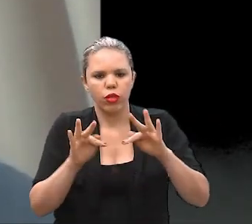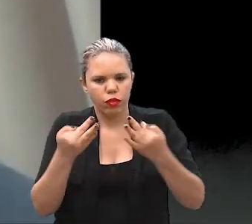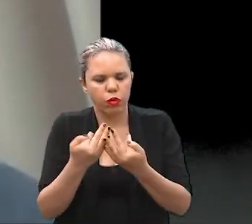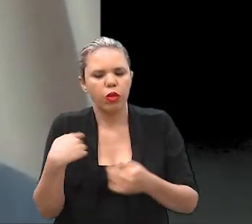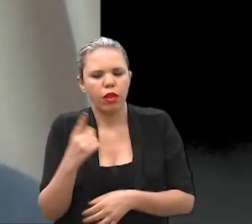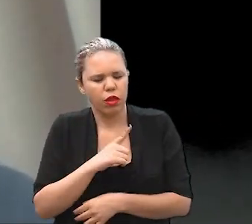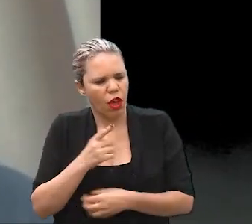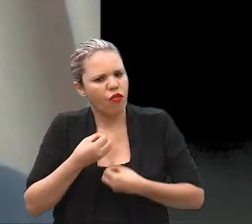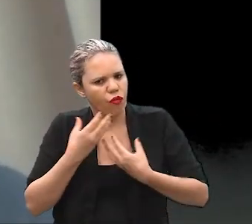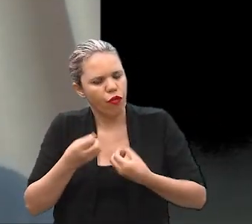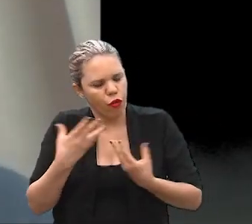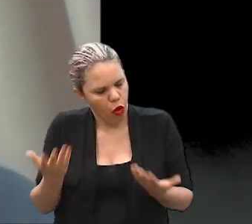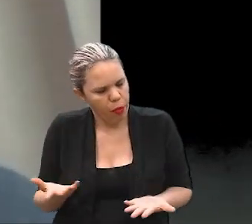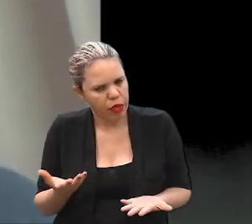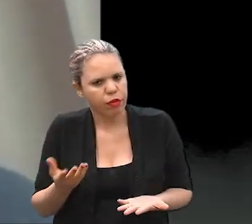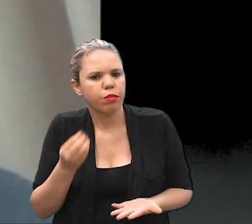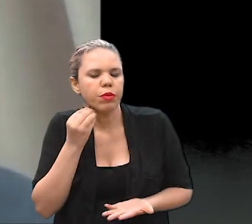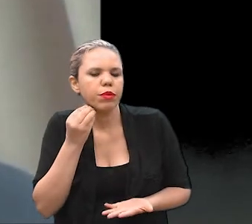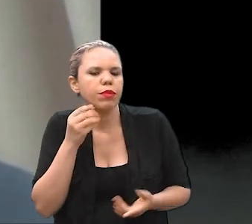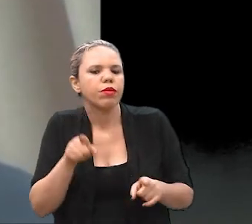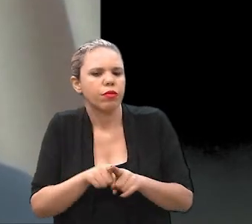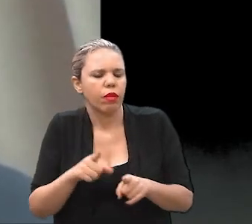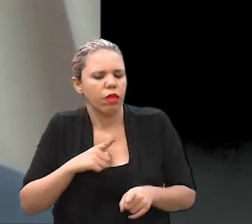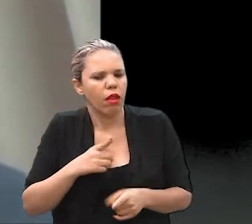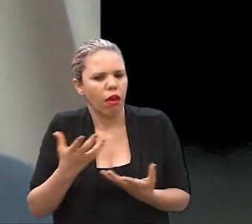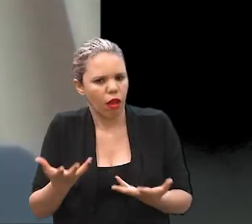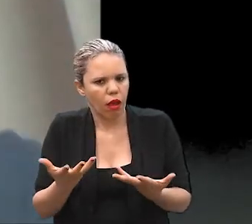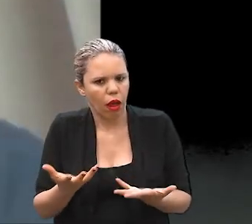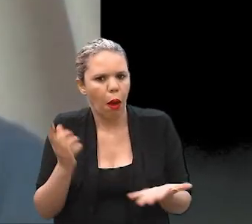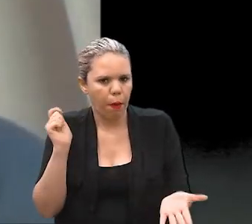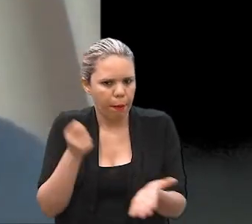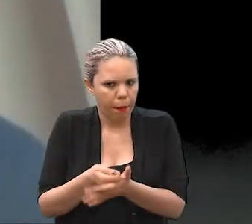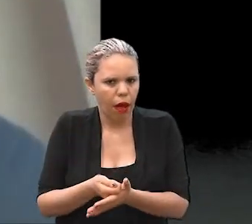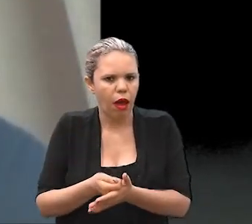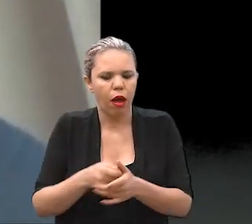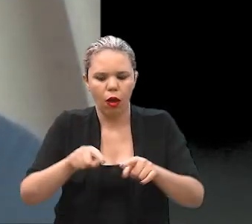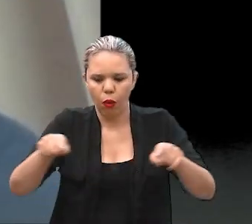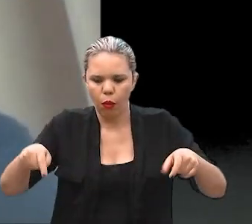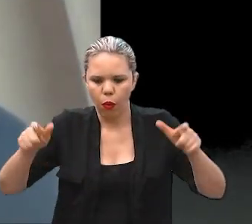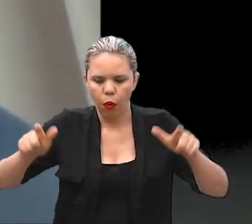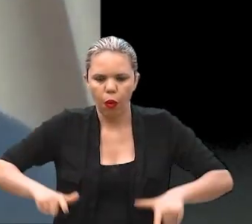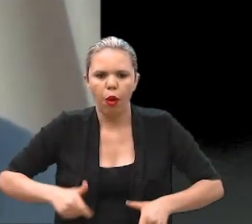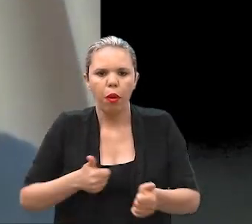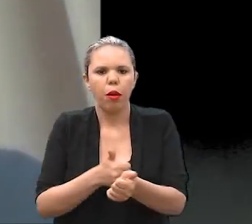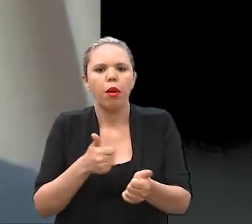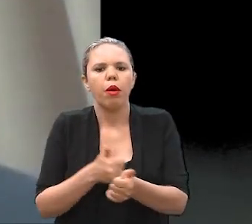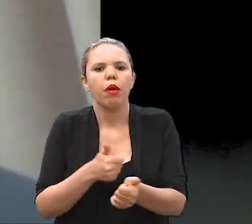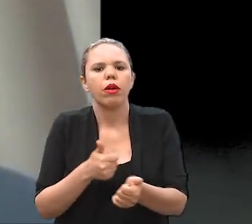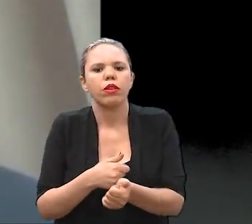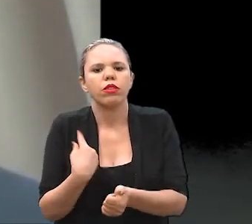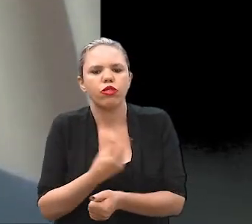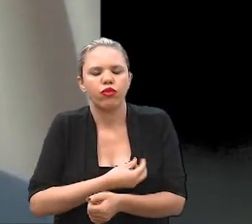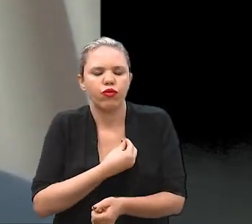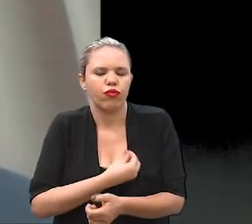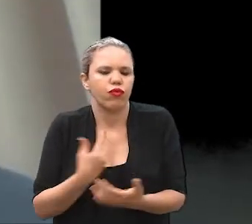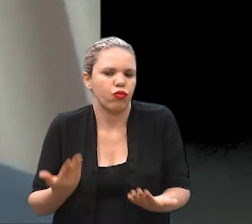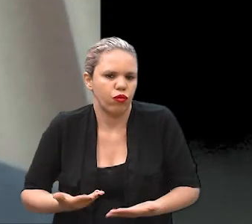informação de que eles estão dispostos, inclusive, a pagar por uma área ao lado dessa que eles estão